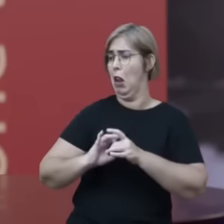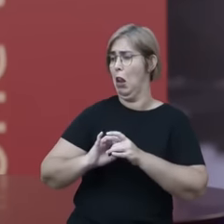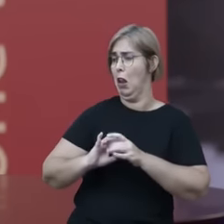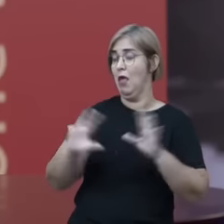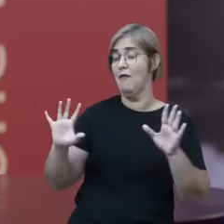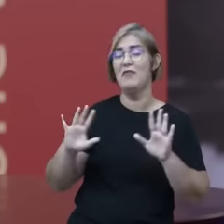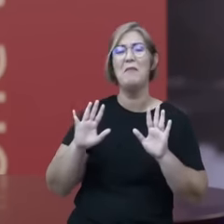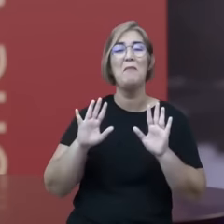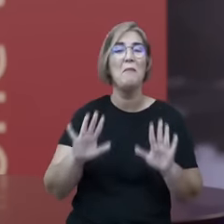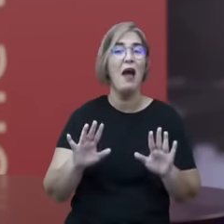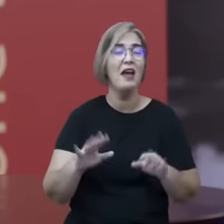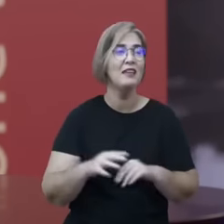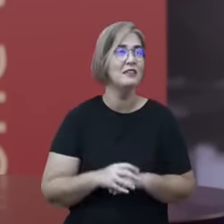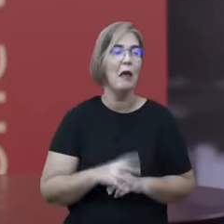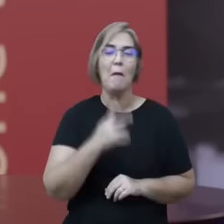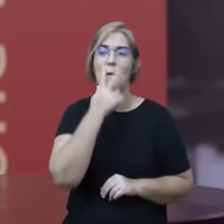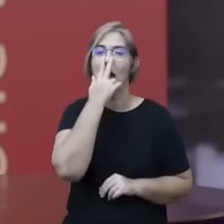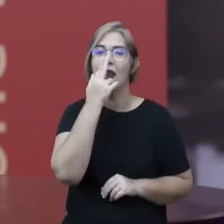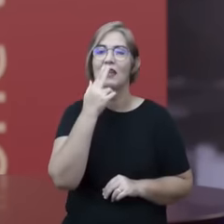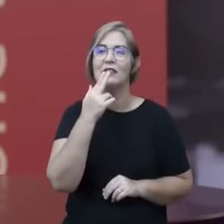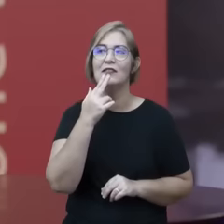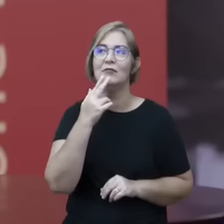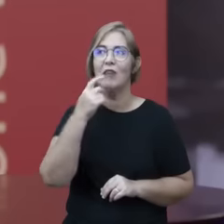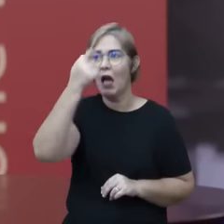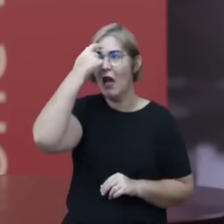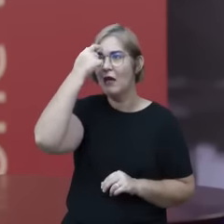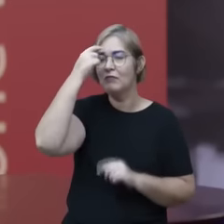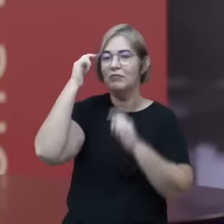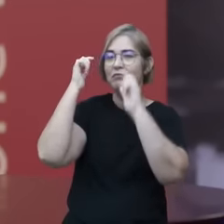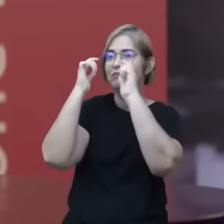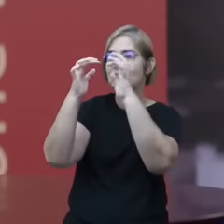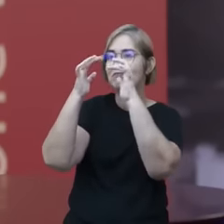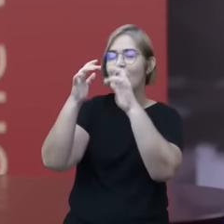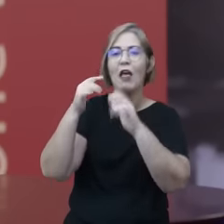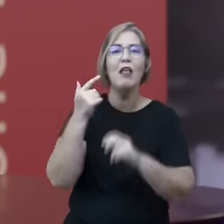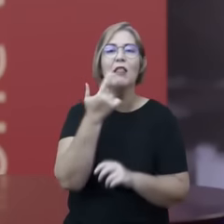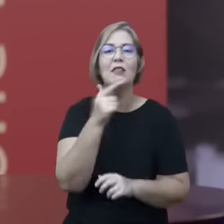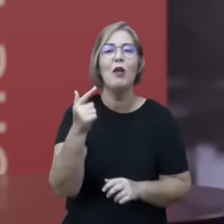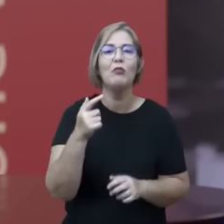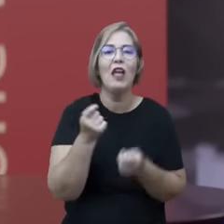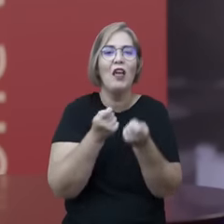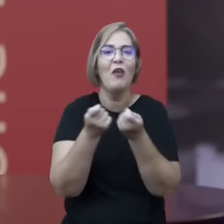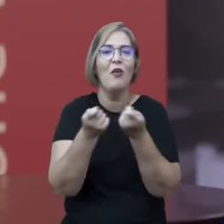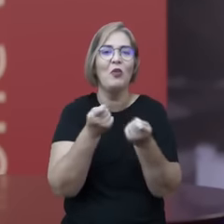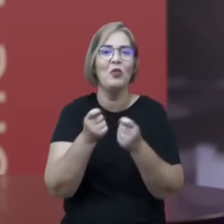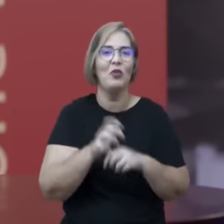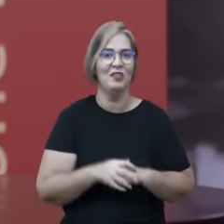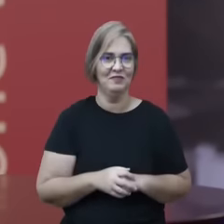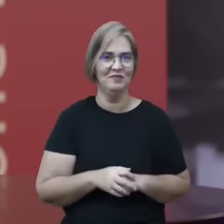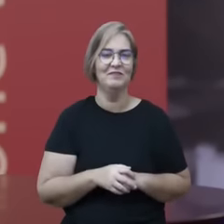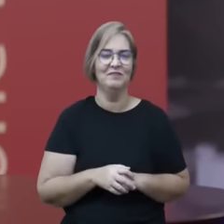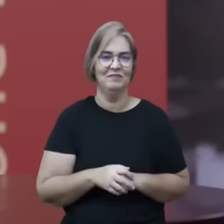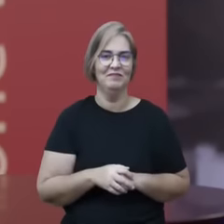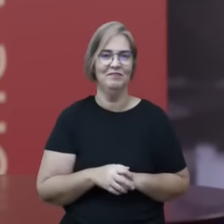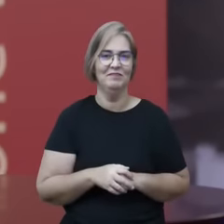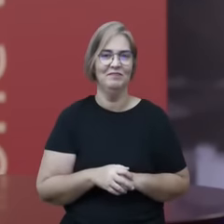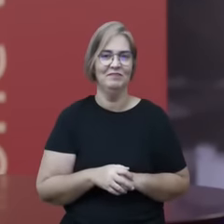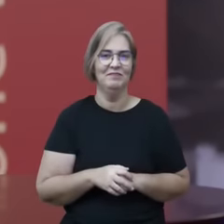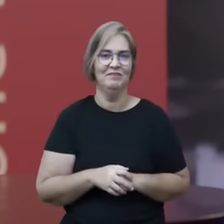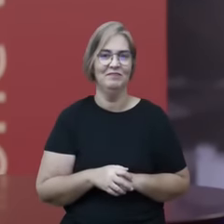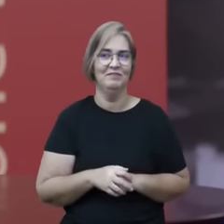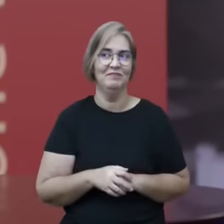quero, mas o mal que eu não quero, né? Essa frase bíblica, né? Essa frase de Paulo. Por quê? Porque